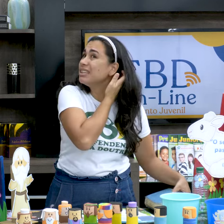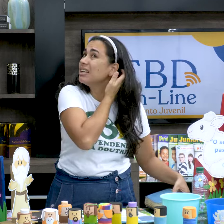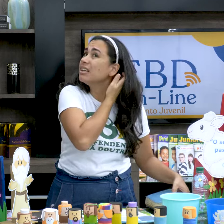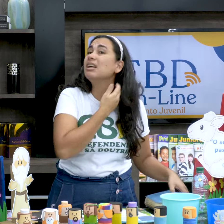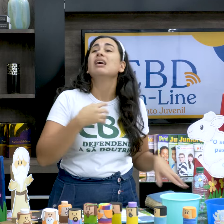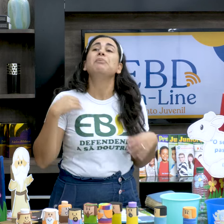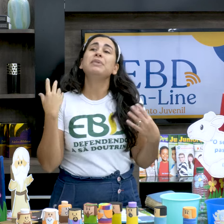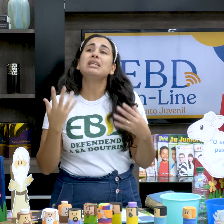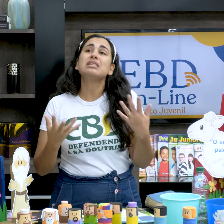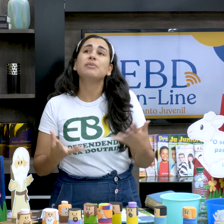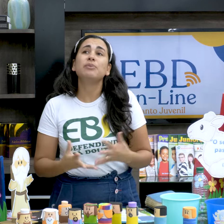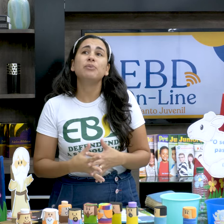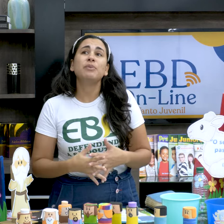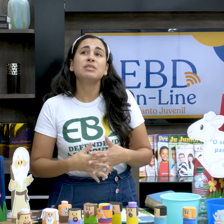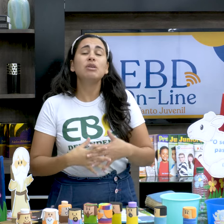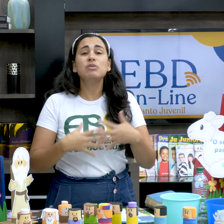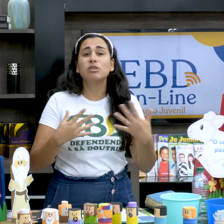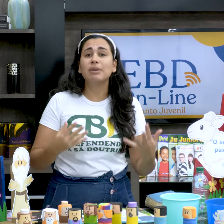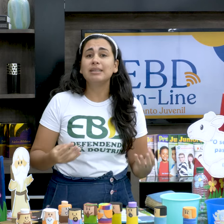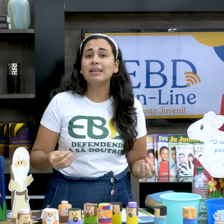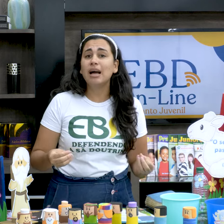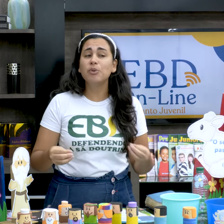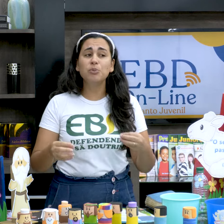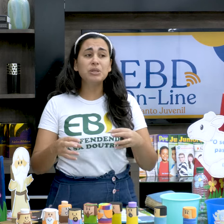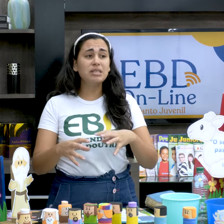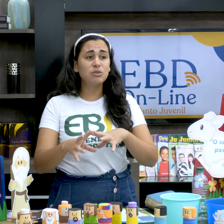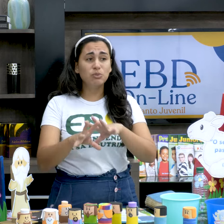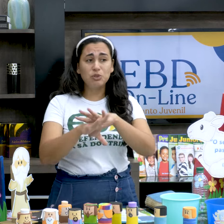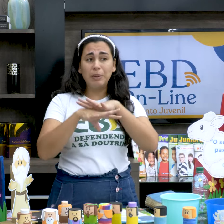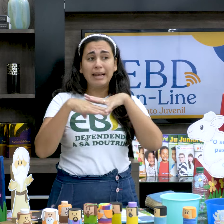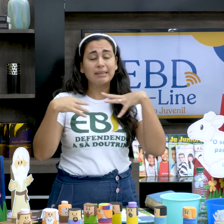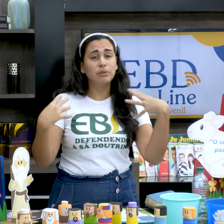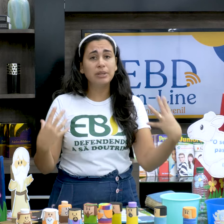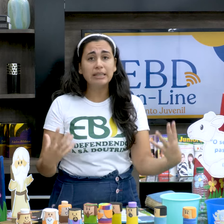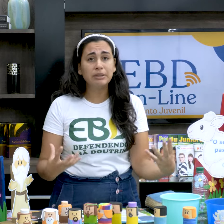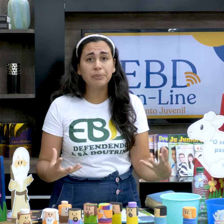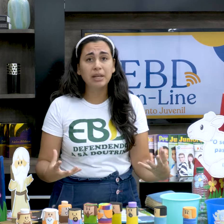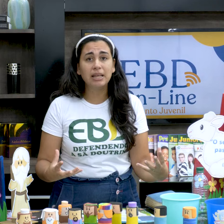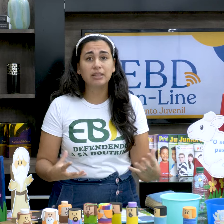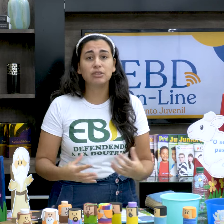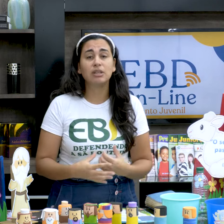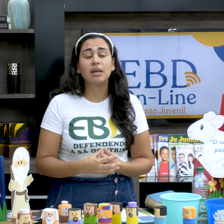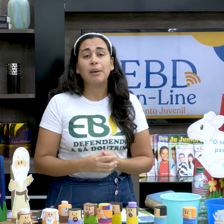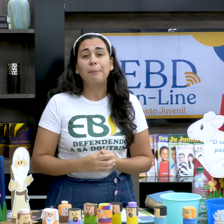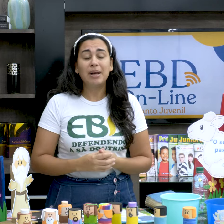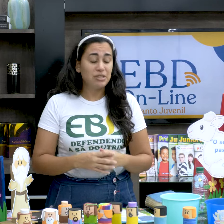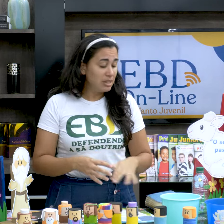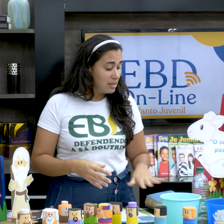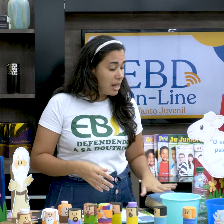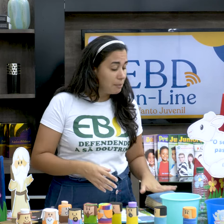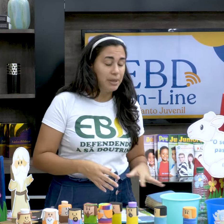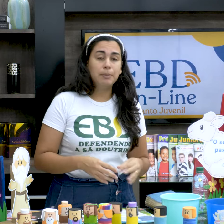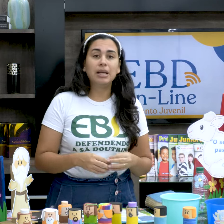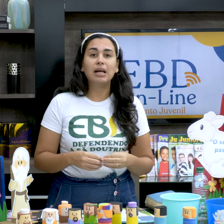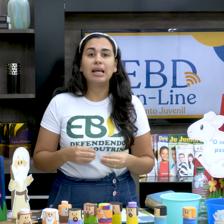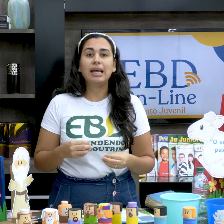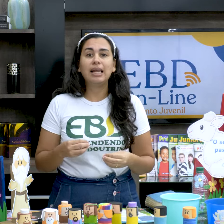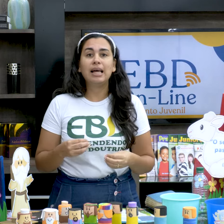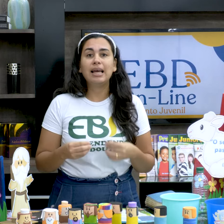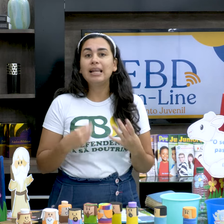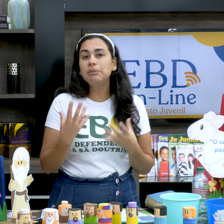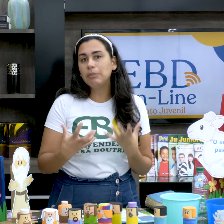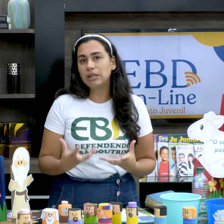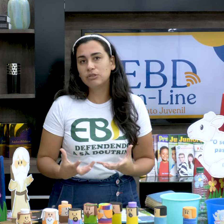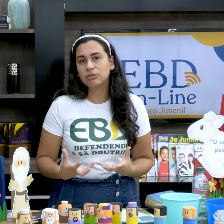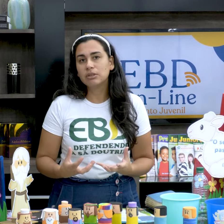Mas tia, minha lição, meus alunos são do maternal, eu não preciso explicar tão direitinho para eles. Mas, gente, a Bíblia,